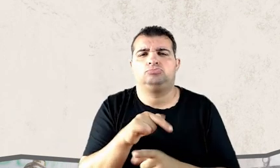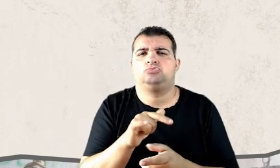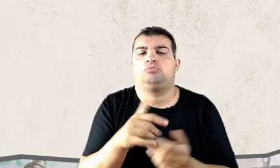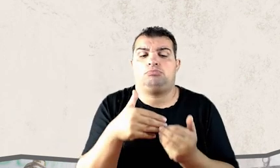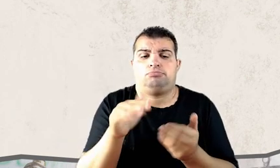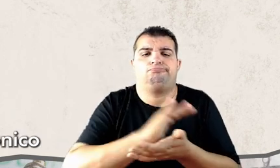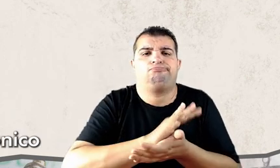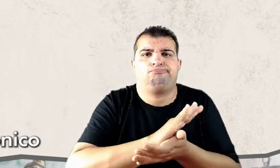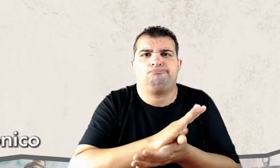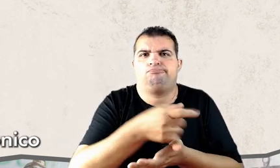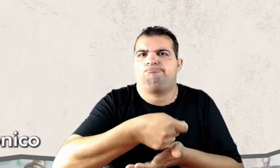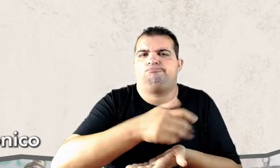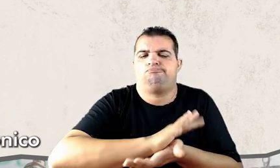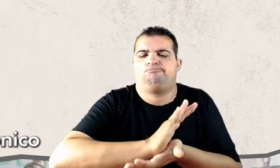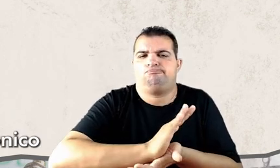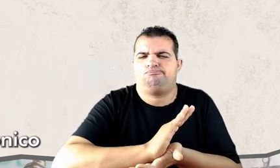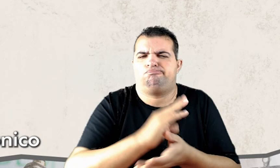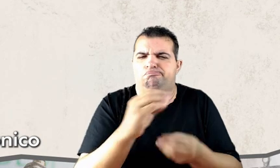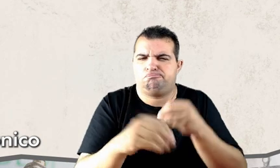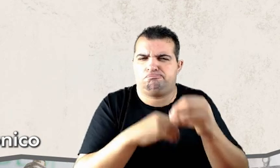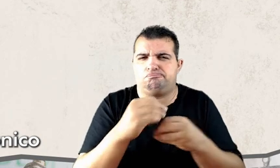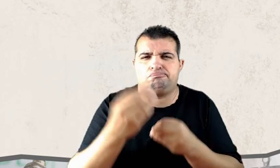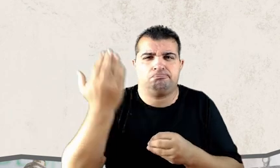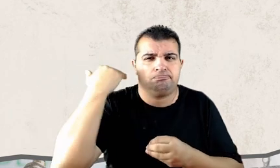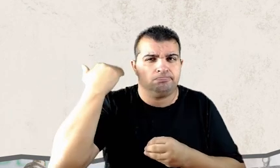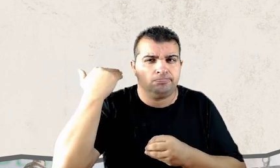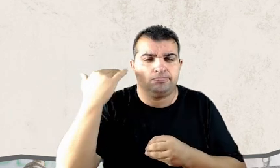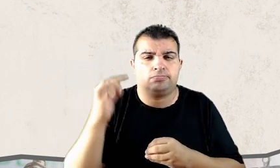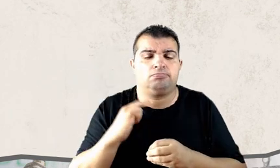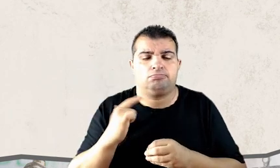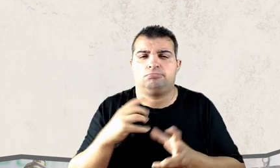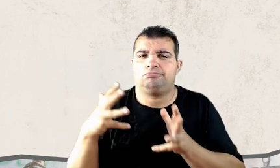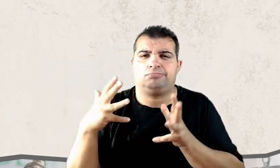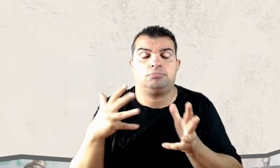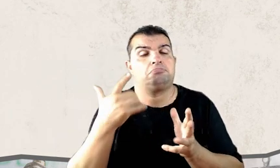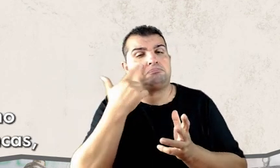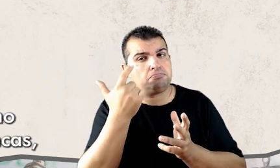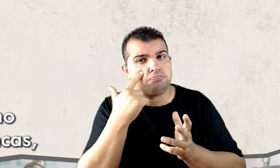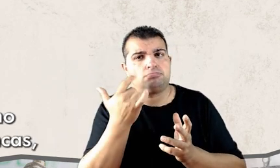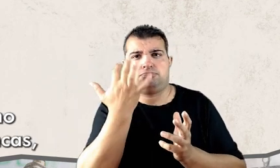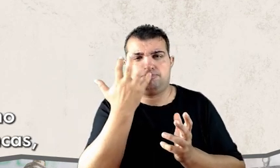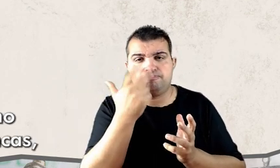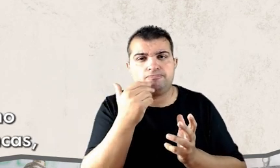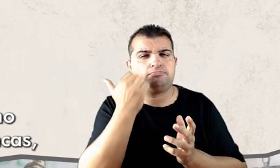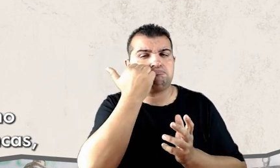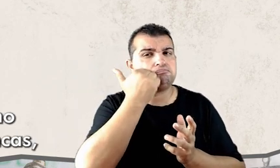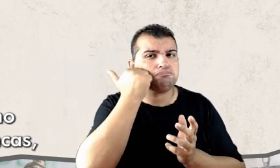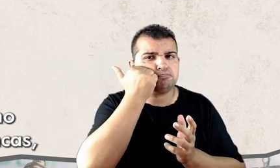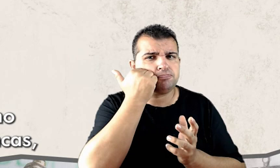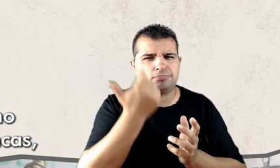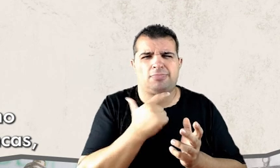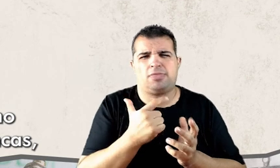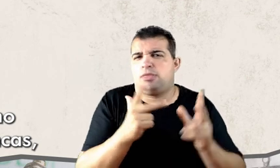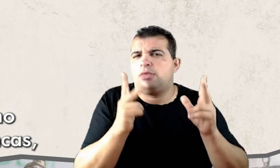ao racismo, ao pensamento racista hegemônico da época, que mostrava: olha, as crianças